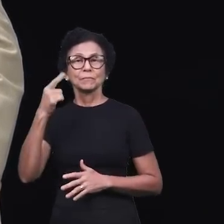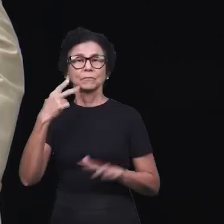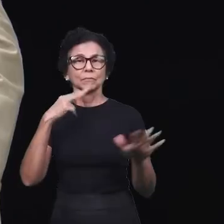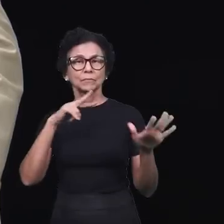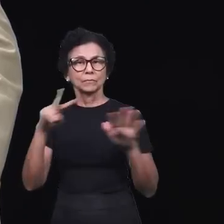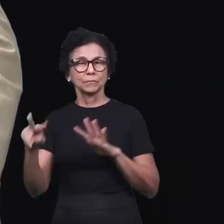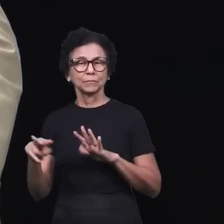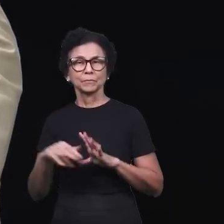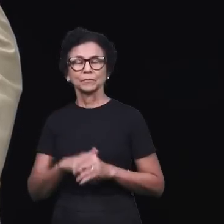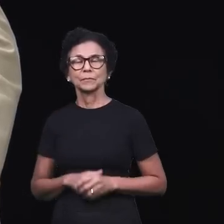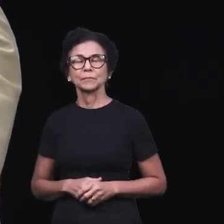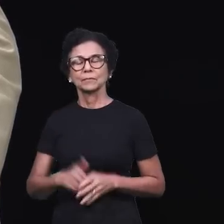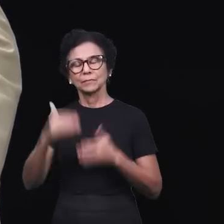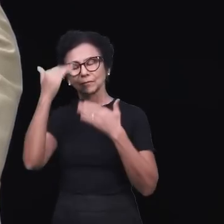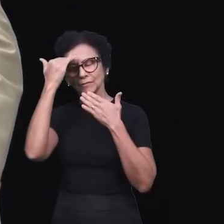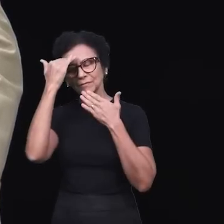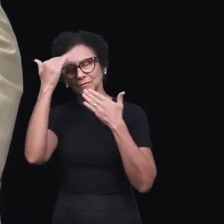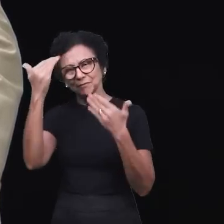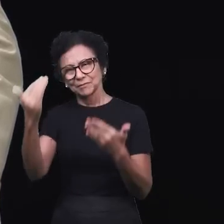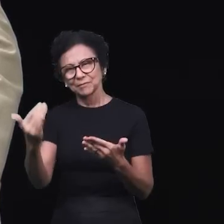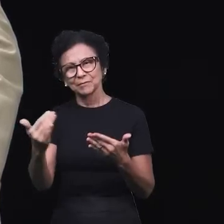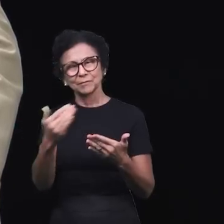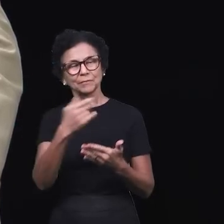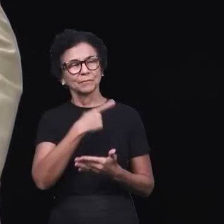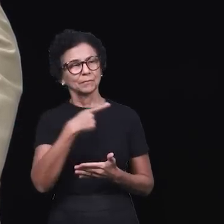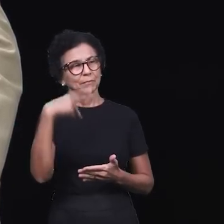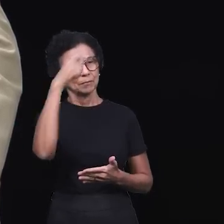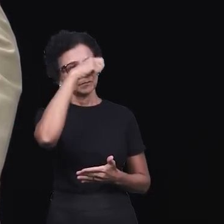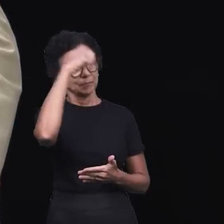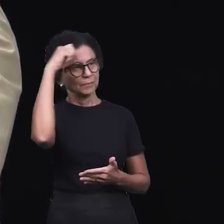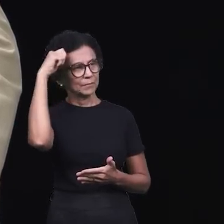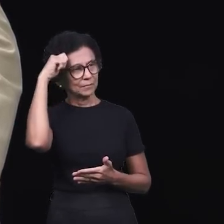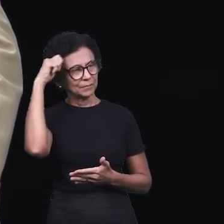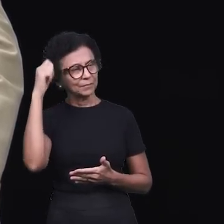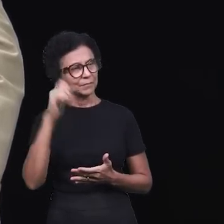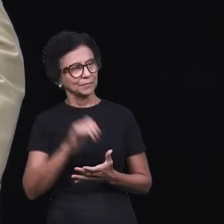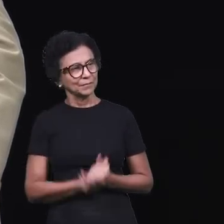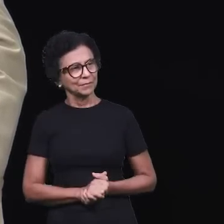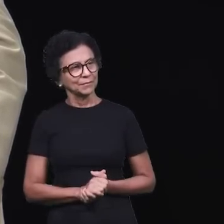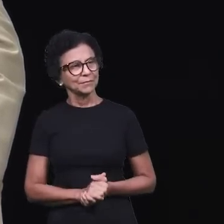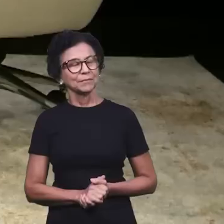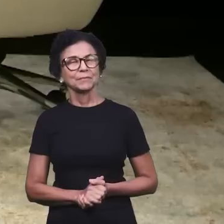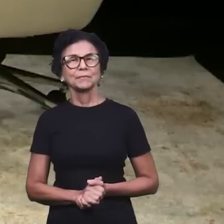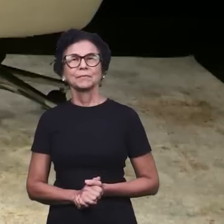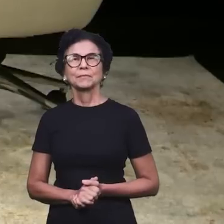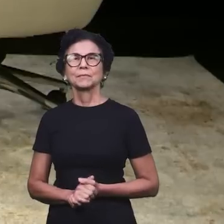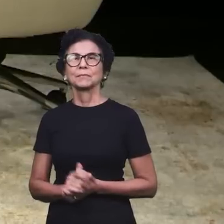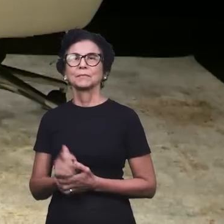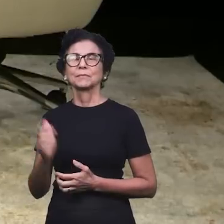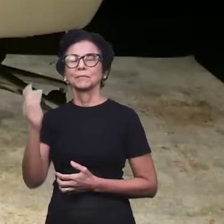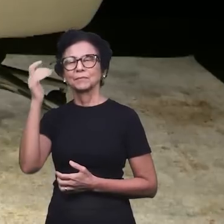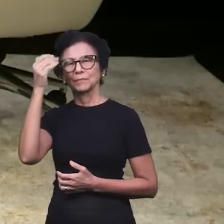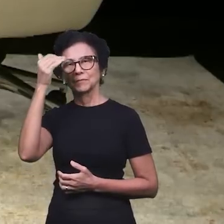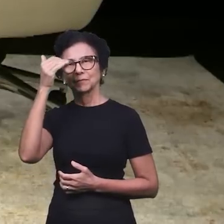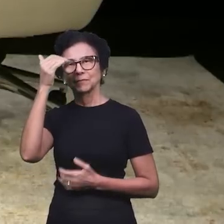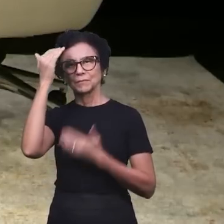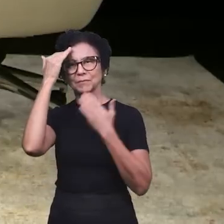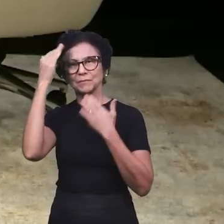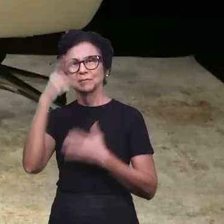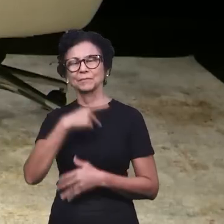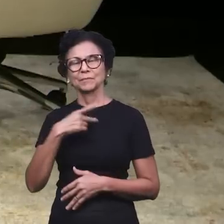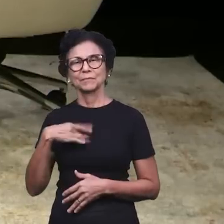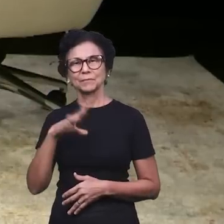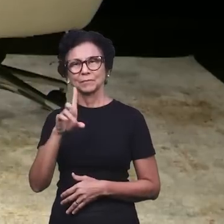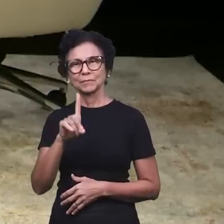Muito obrigado, pastor Amadeu, por ter vindo. A paz do Senhor a todos. Muito obrigado, pastor Donald. Paz, Senhor.